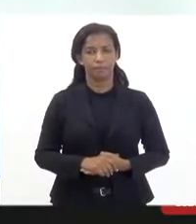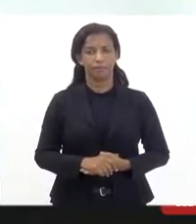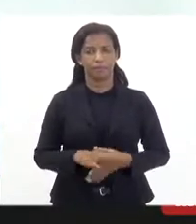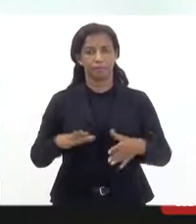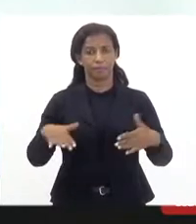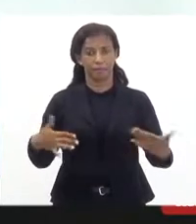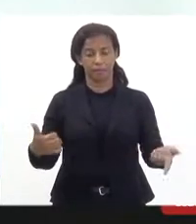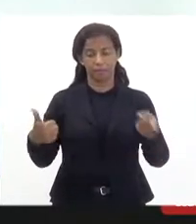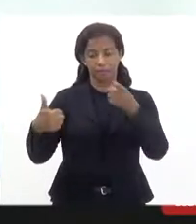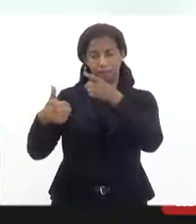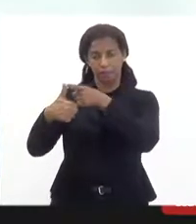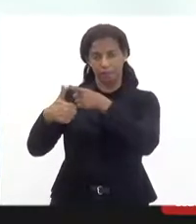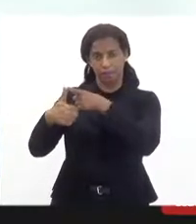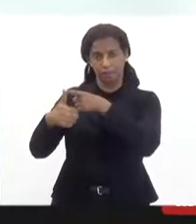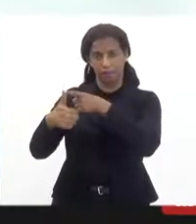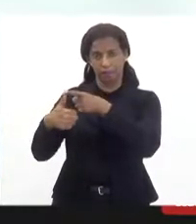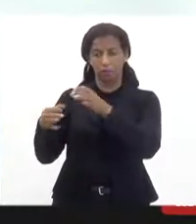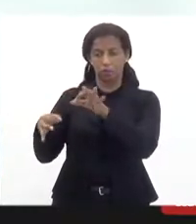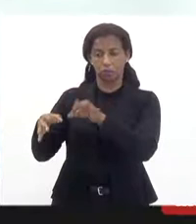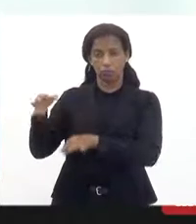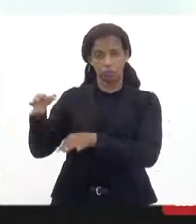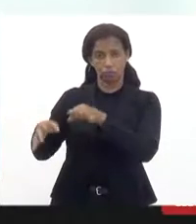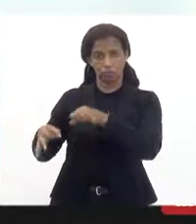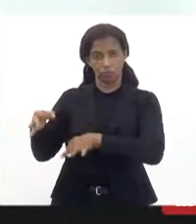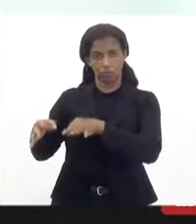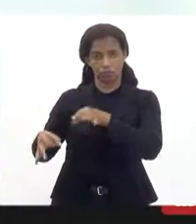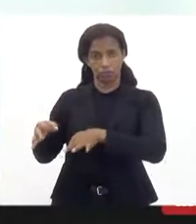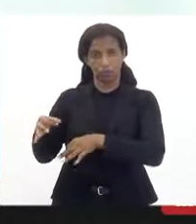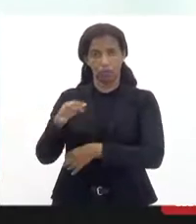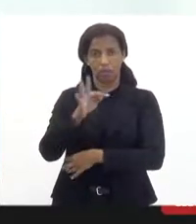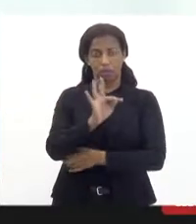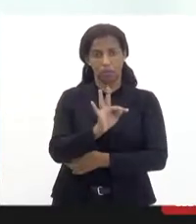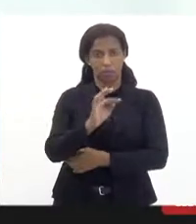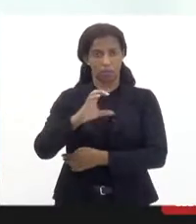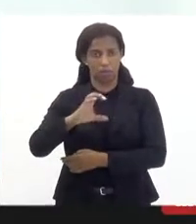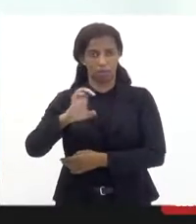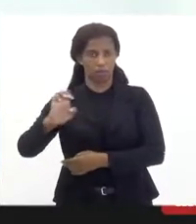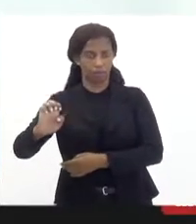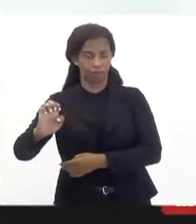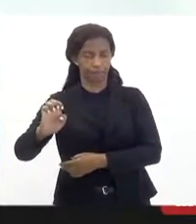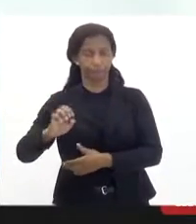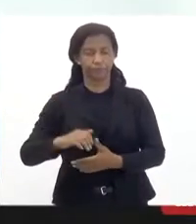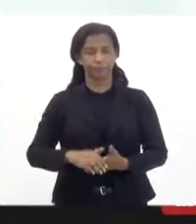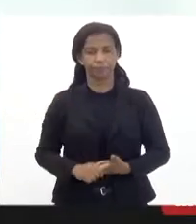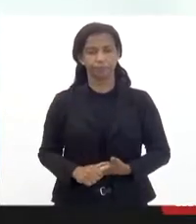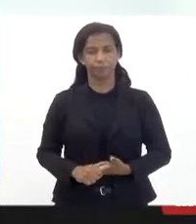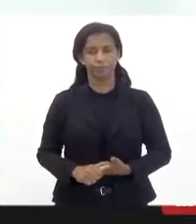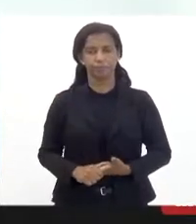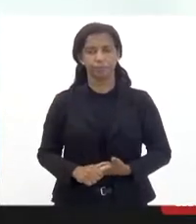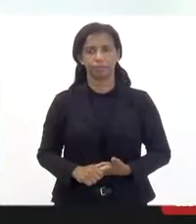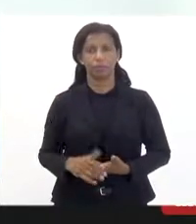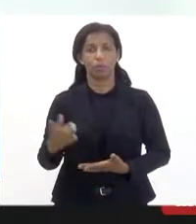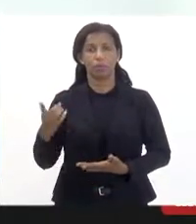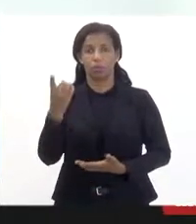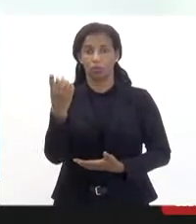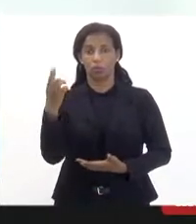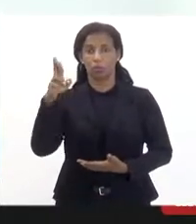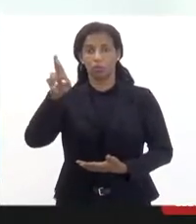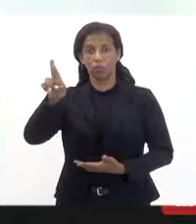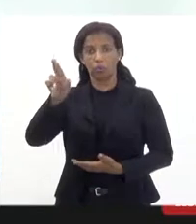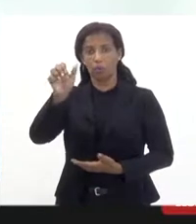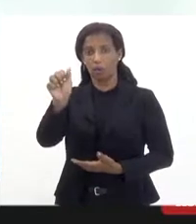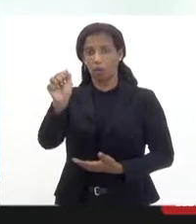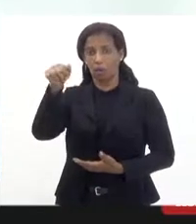primeiro, o Tribunal de Contas do Estado, através do doutor